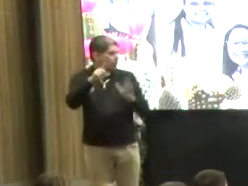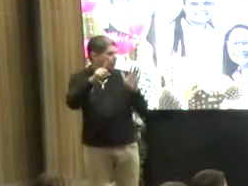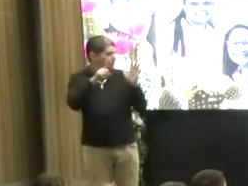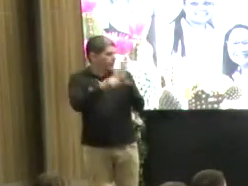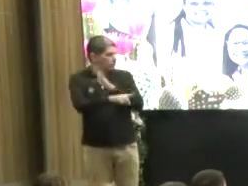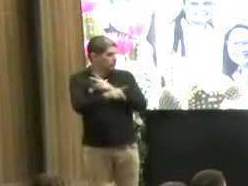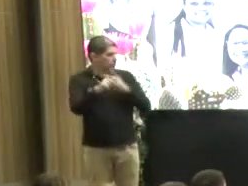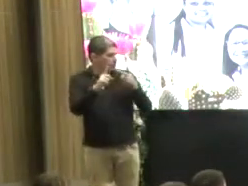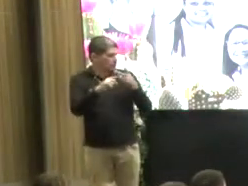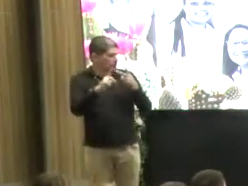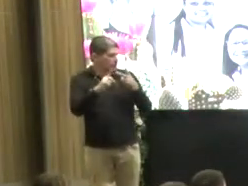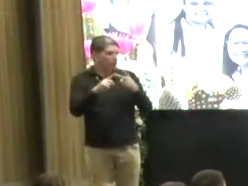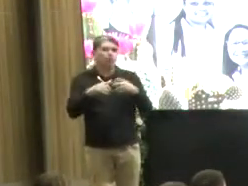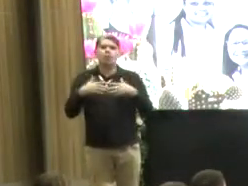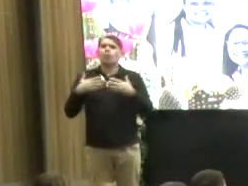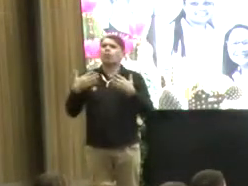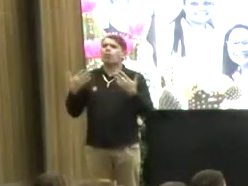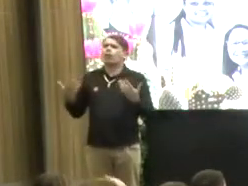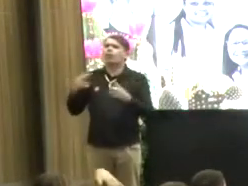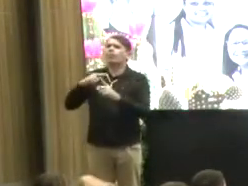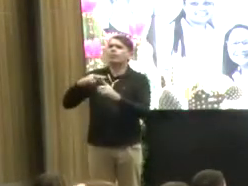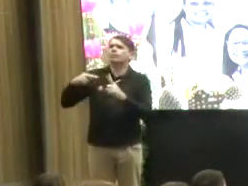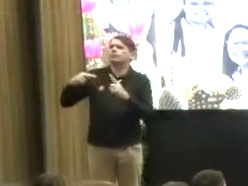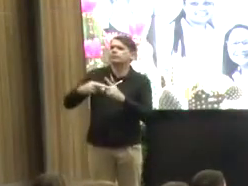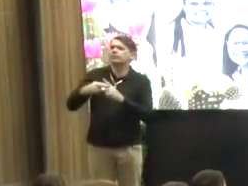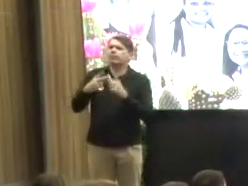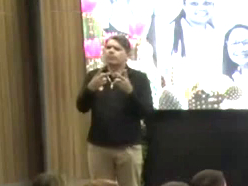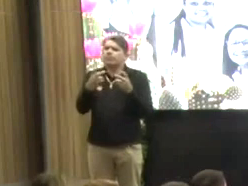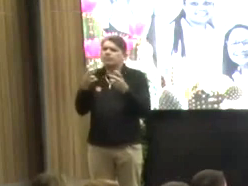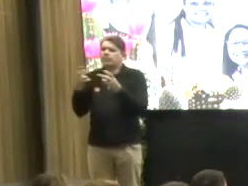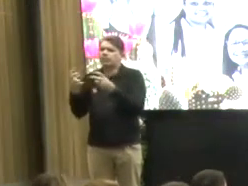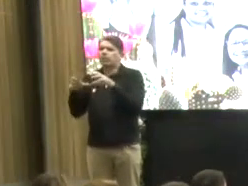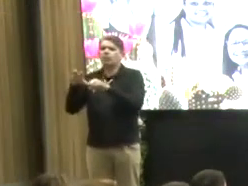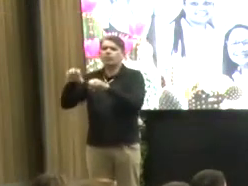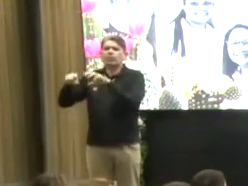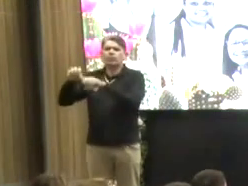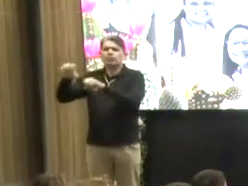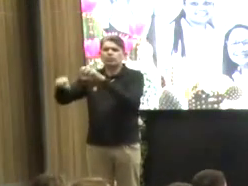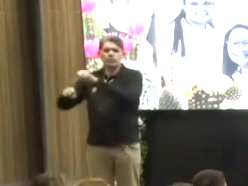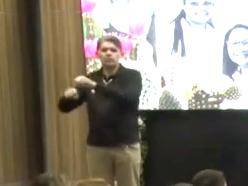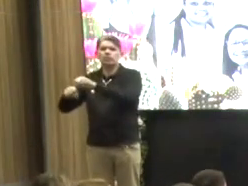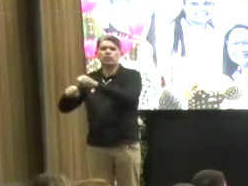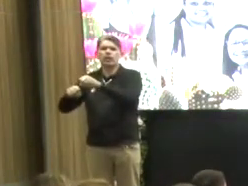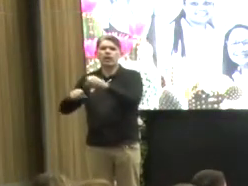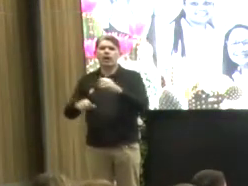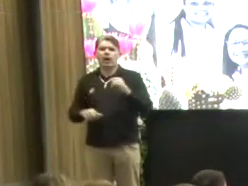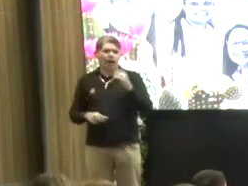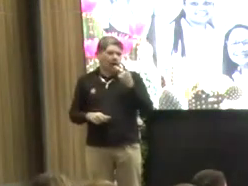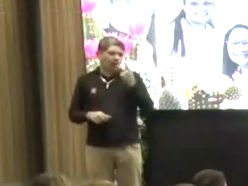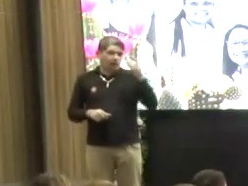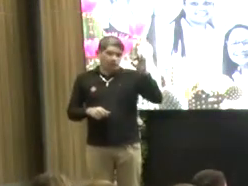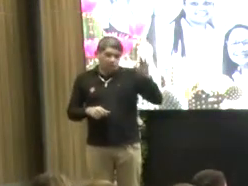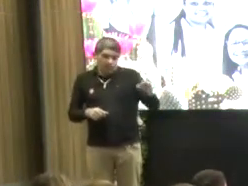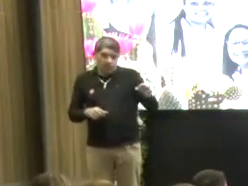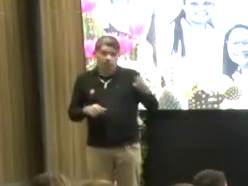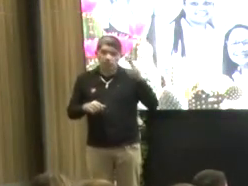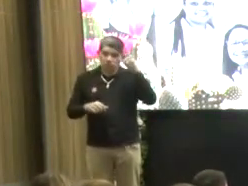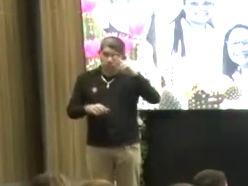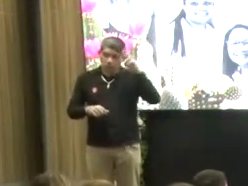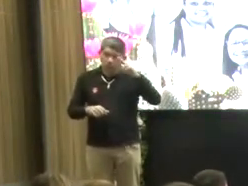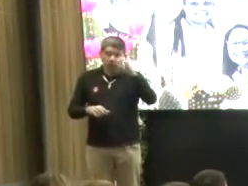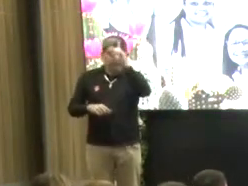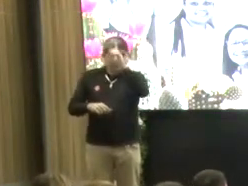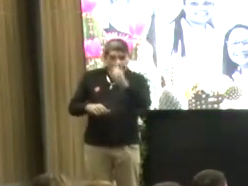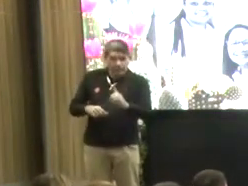Mediante quais prismas nós vislumbramos as conquistas e a afirmação histórica do direito à aprendizagem ao longo da